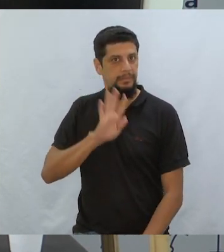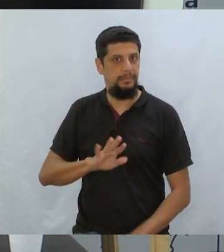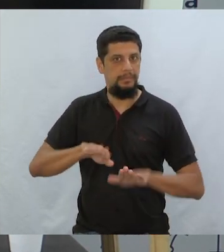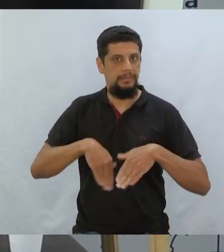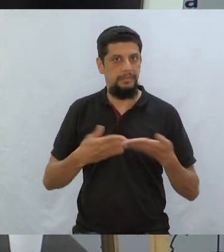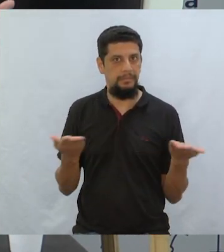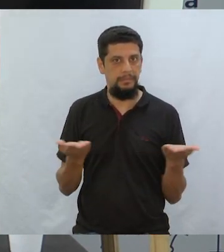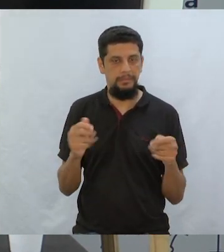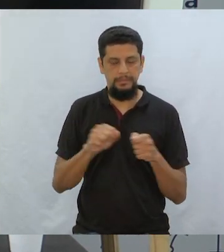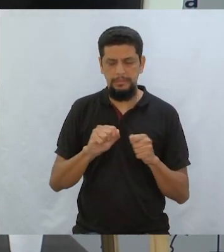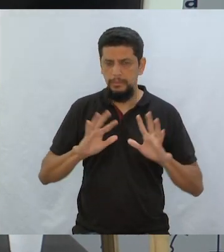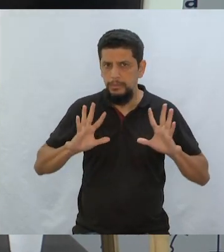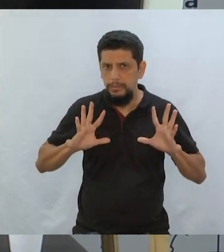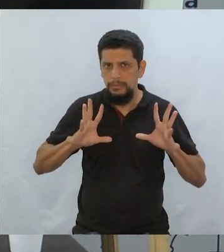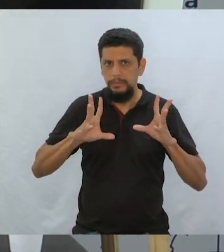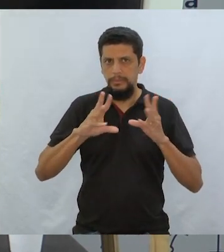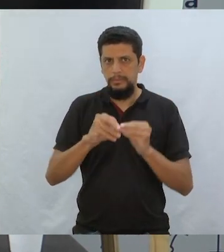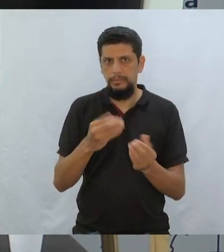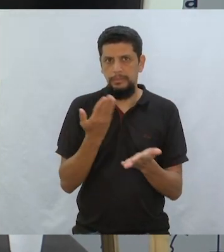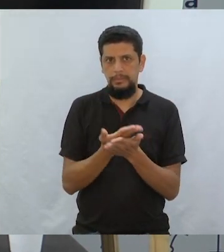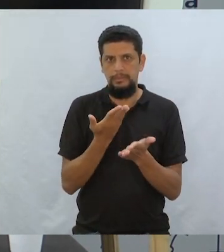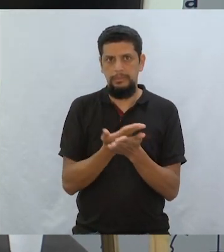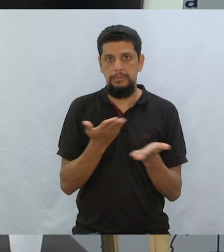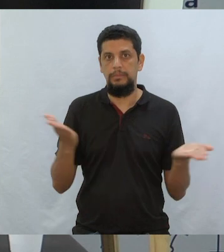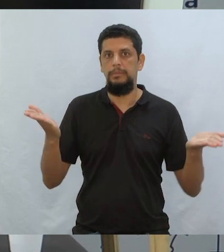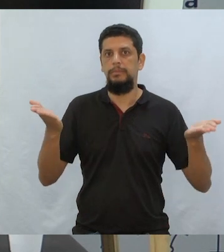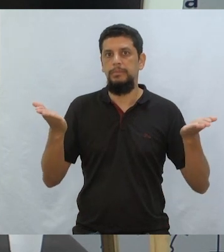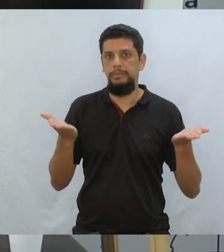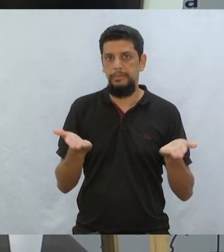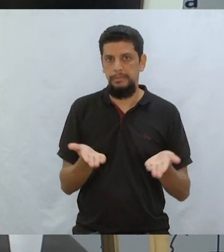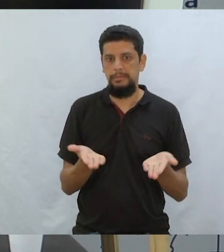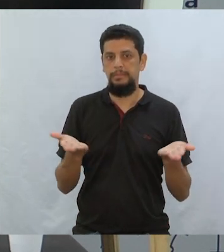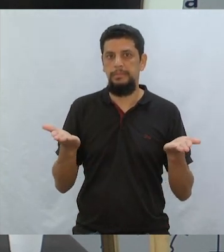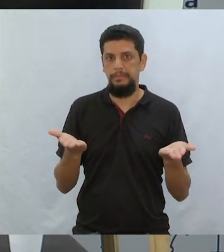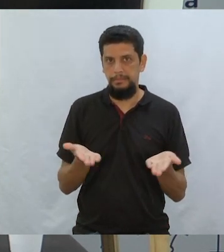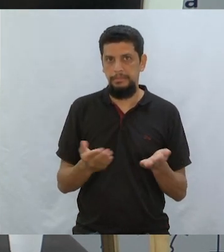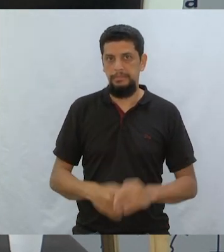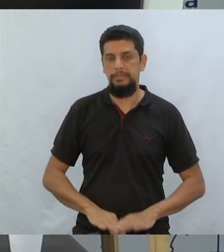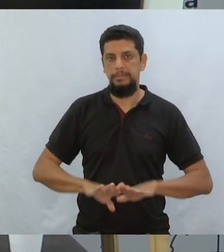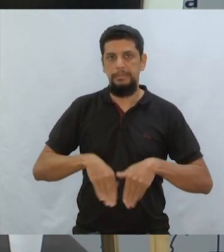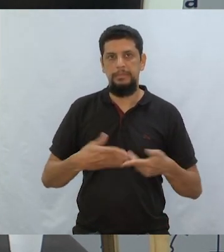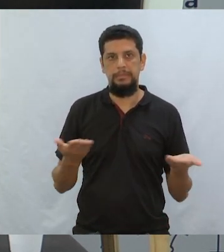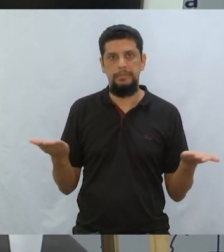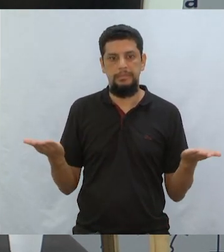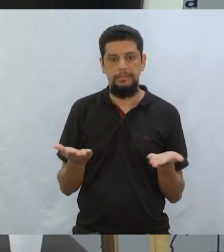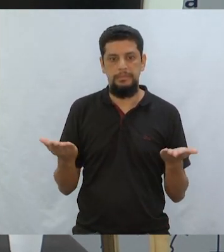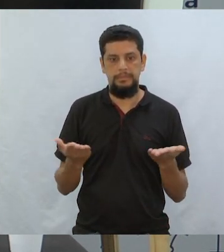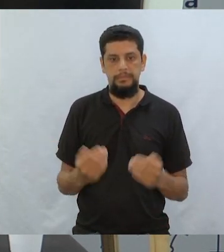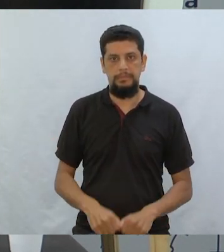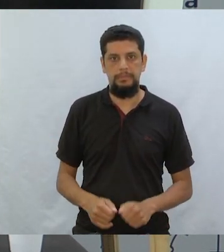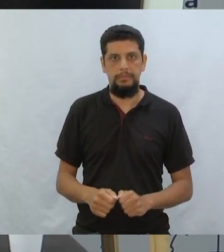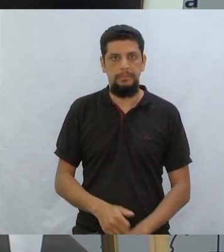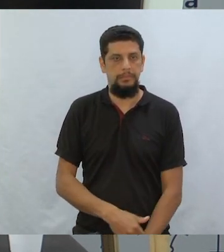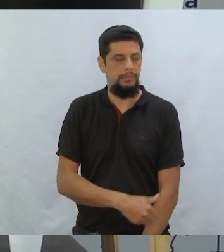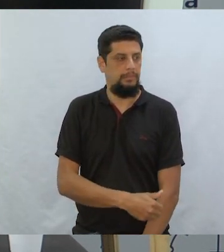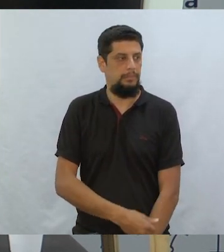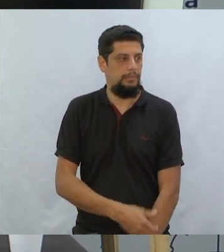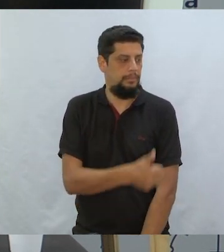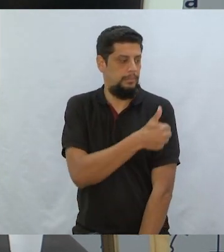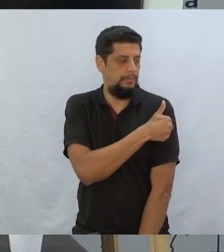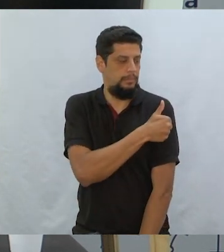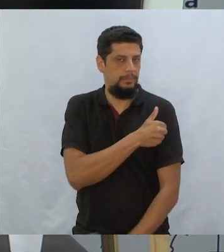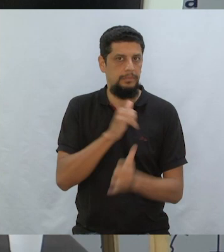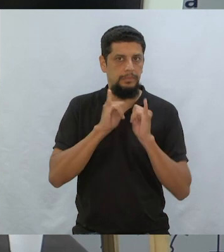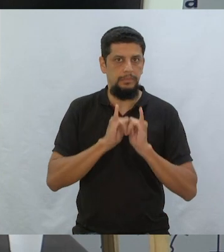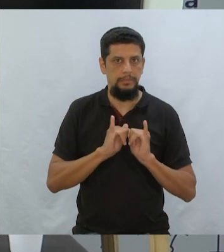bacanas. Então, nós fizemos tudo da nossa aula de hoje. Então, agora a gente vai para um recadinho da Ana,